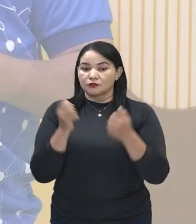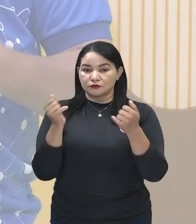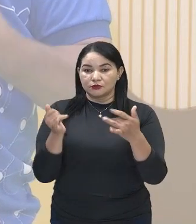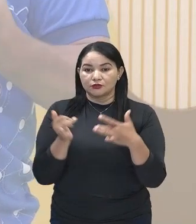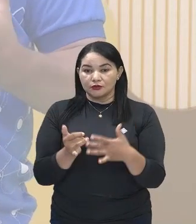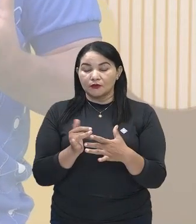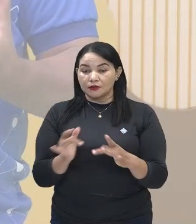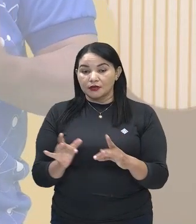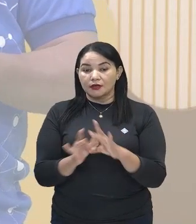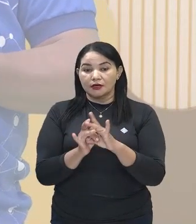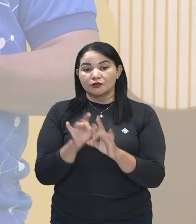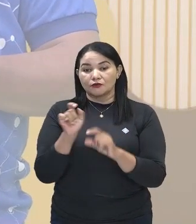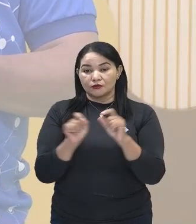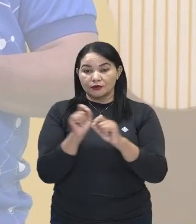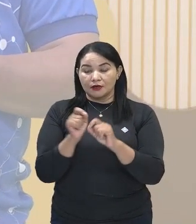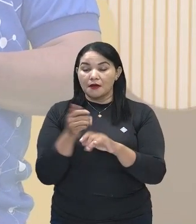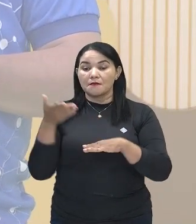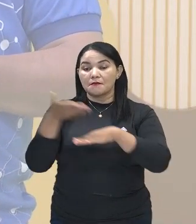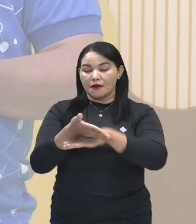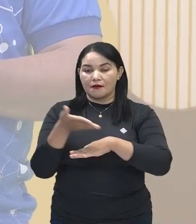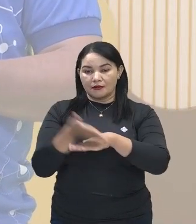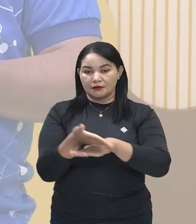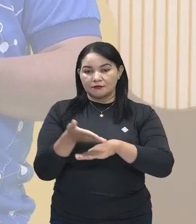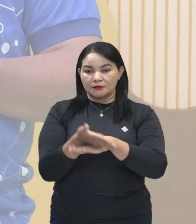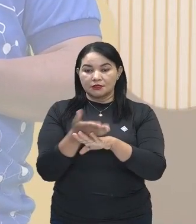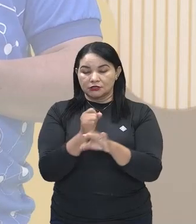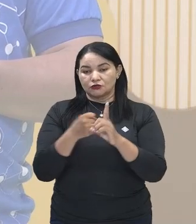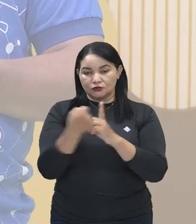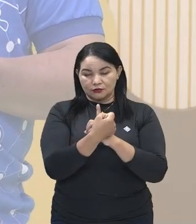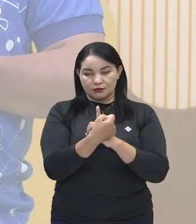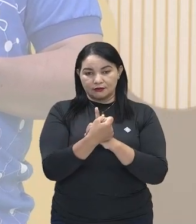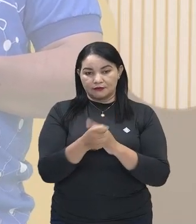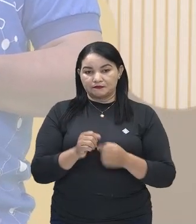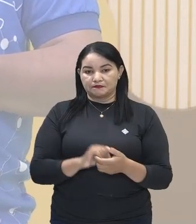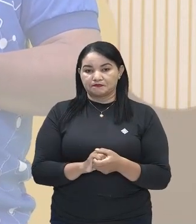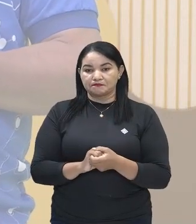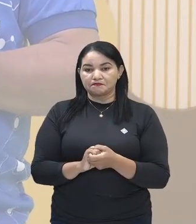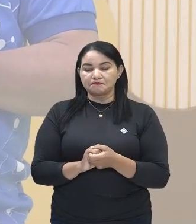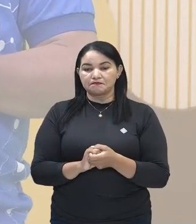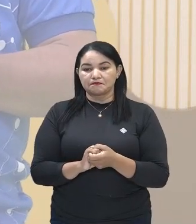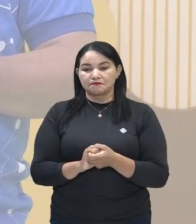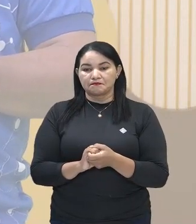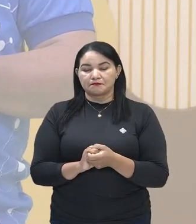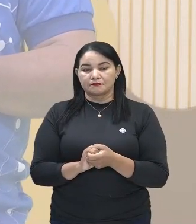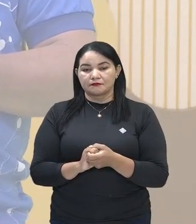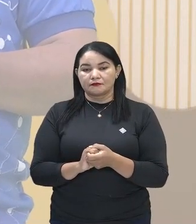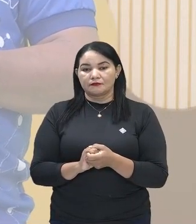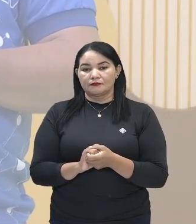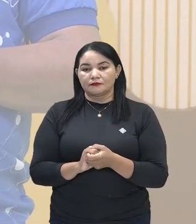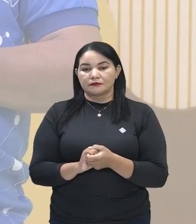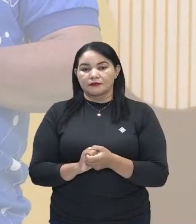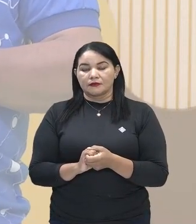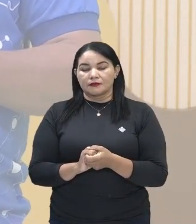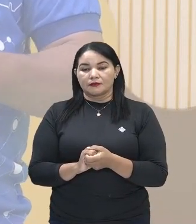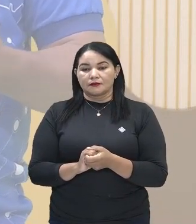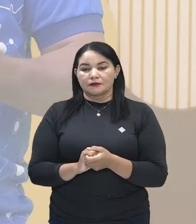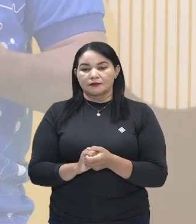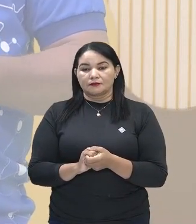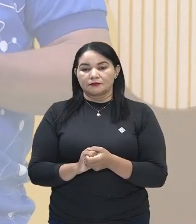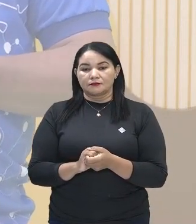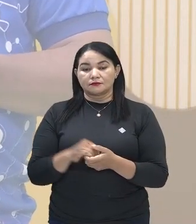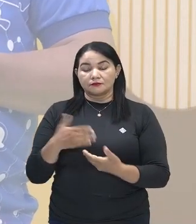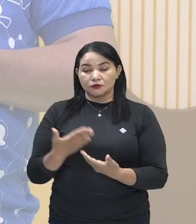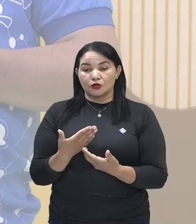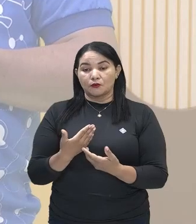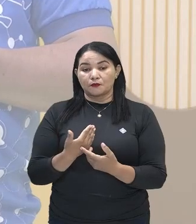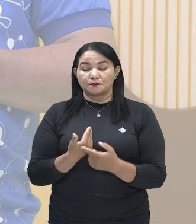a participação das pessoas na sociedade. Né? Essa participação do